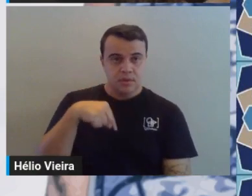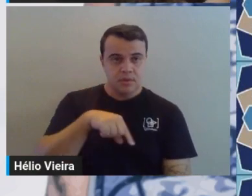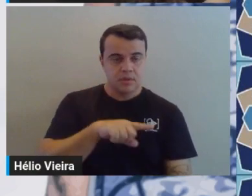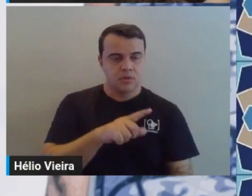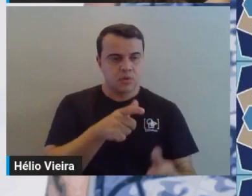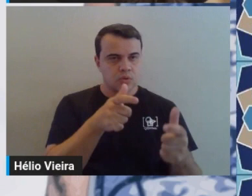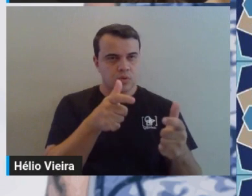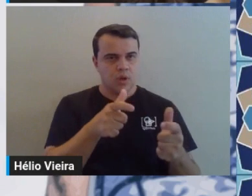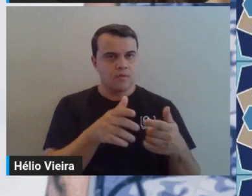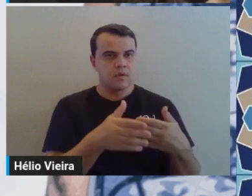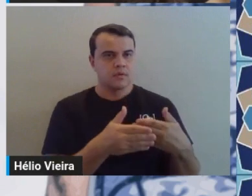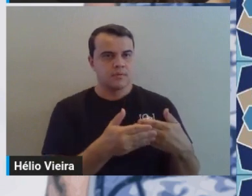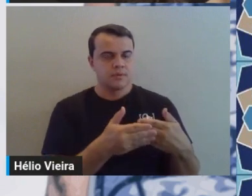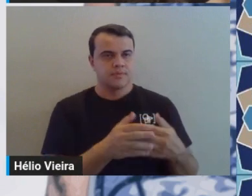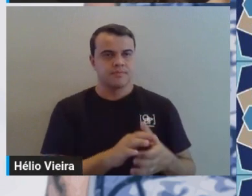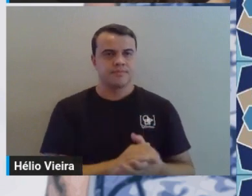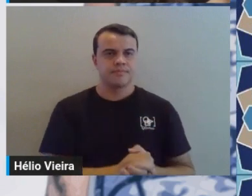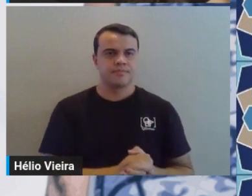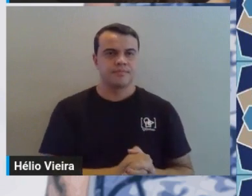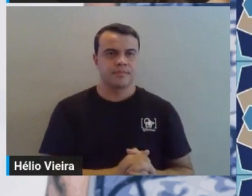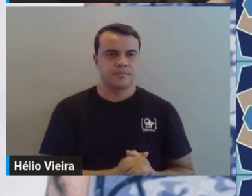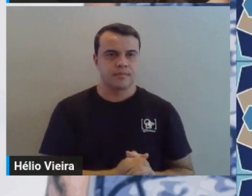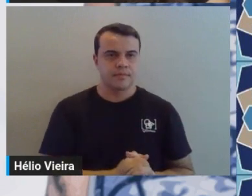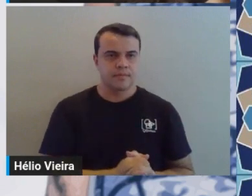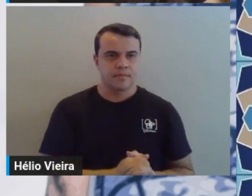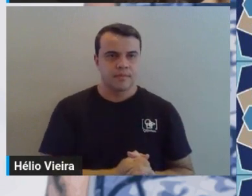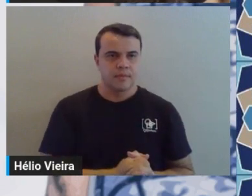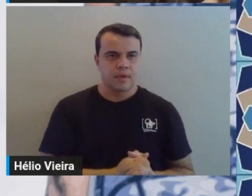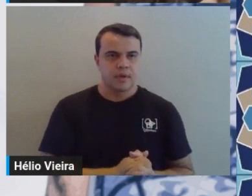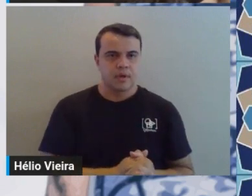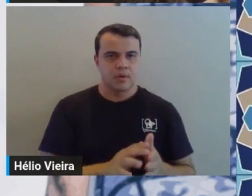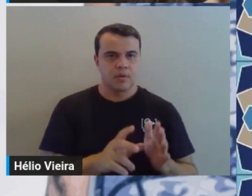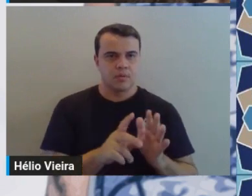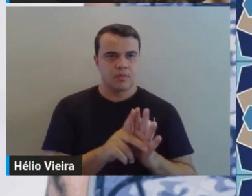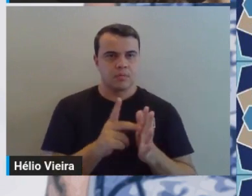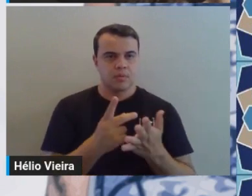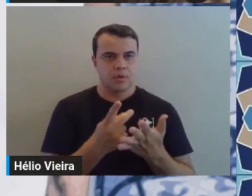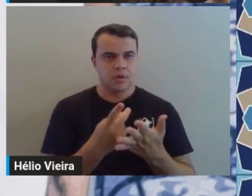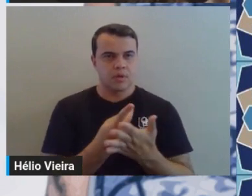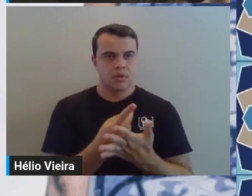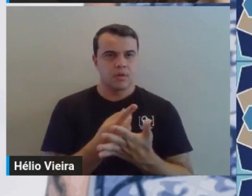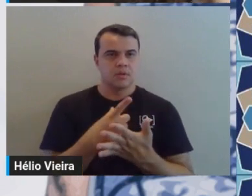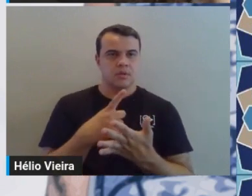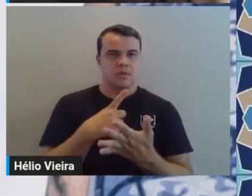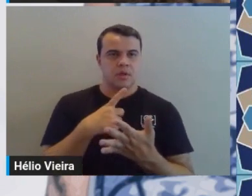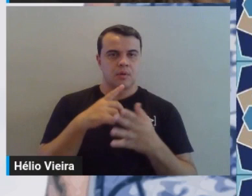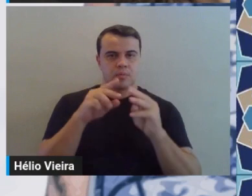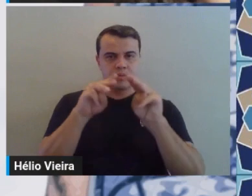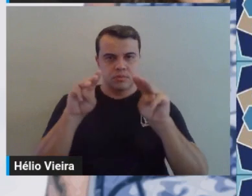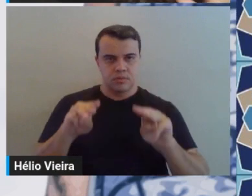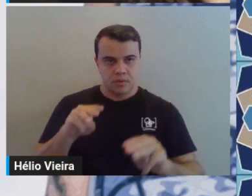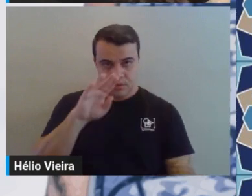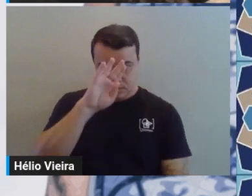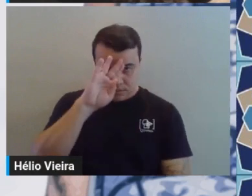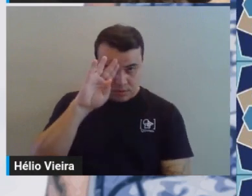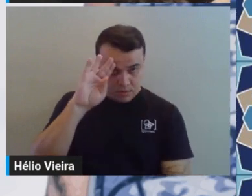com o fechamento também, né, dos cassinos, ele acaba indo para o Museu da Pampulha.